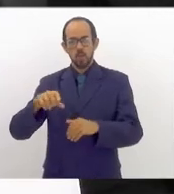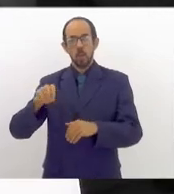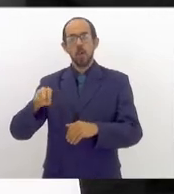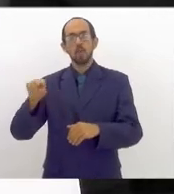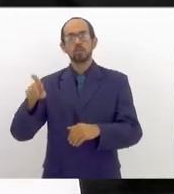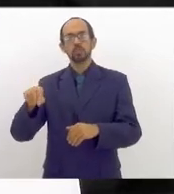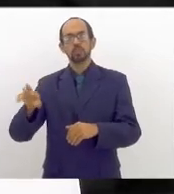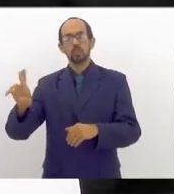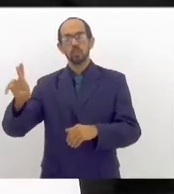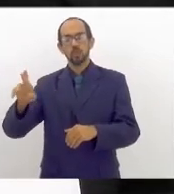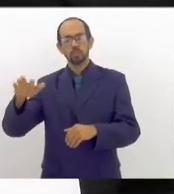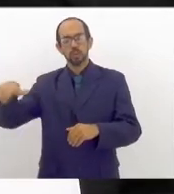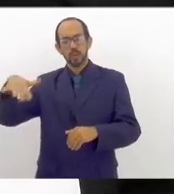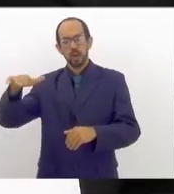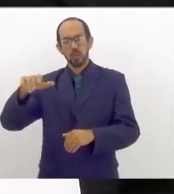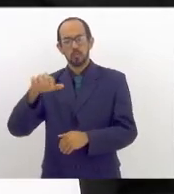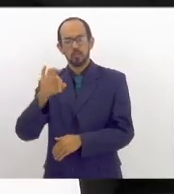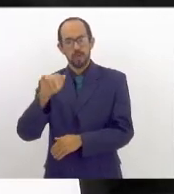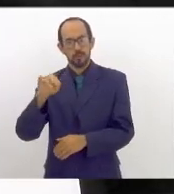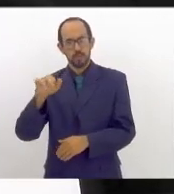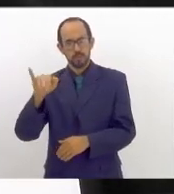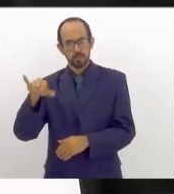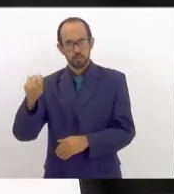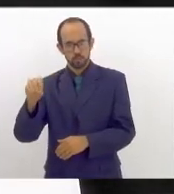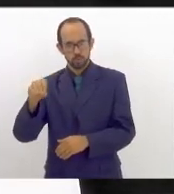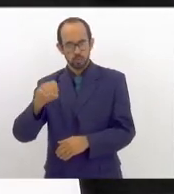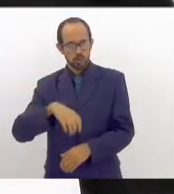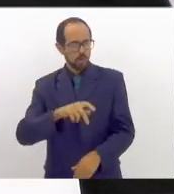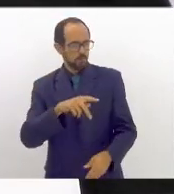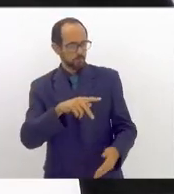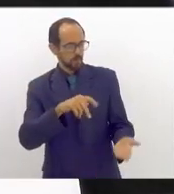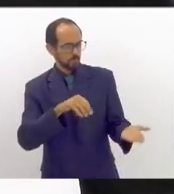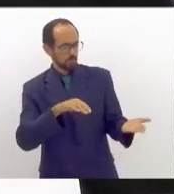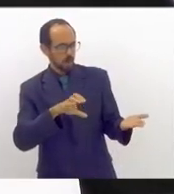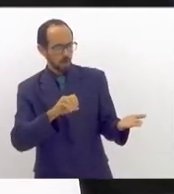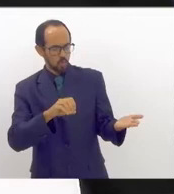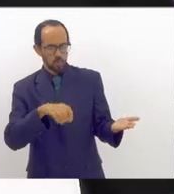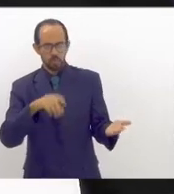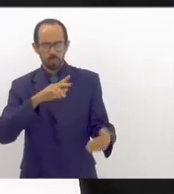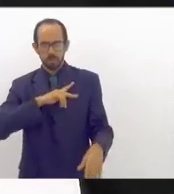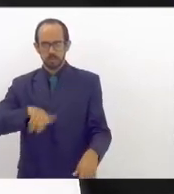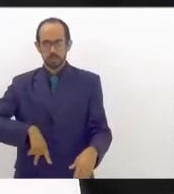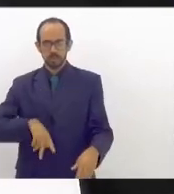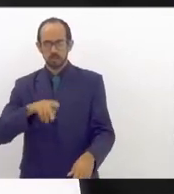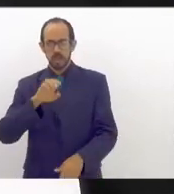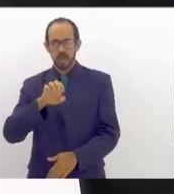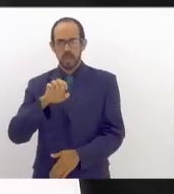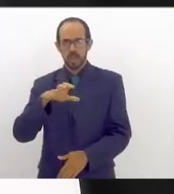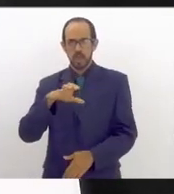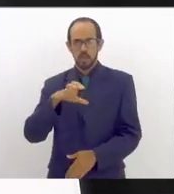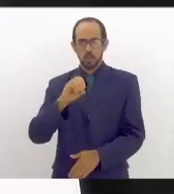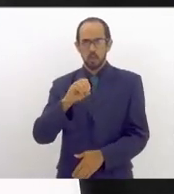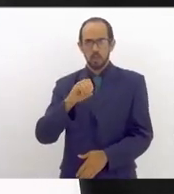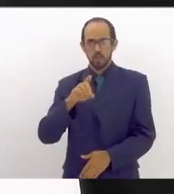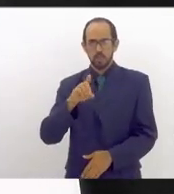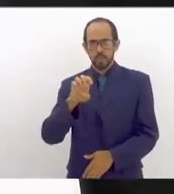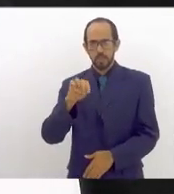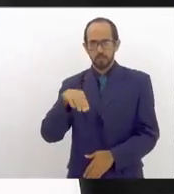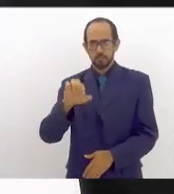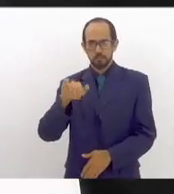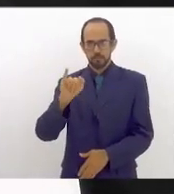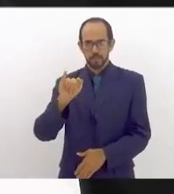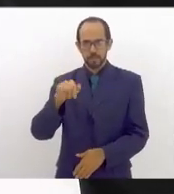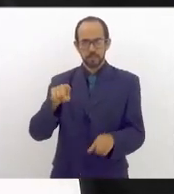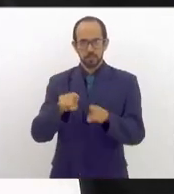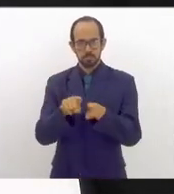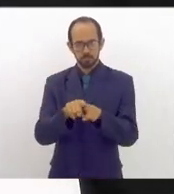Paulo César Nossa eterno presidente da ecodene todos a nossa grande Hélio